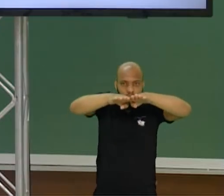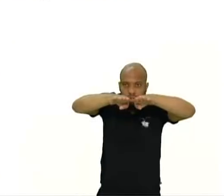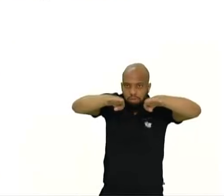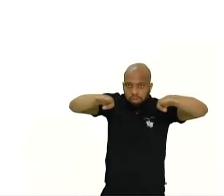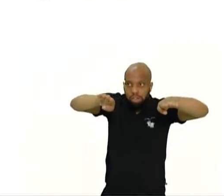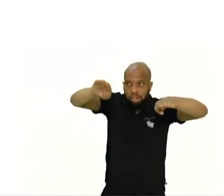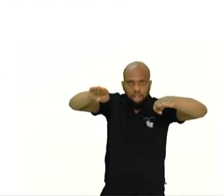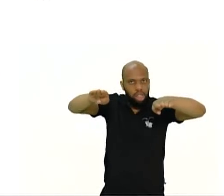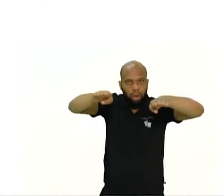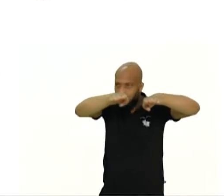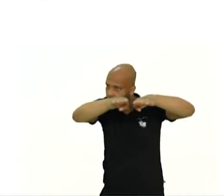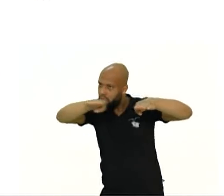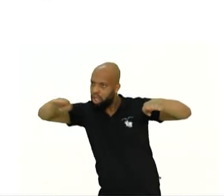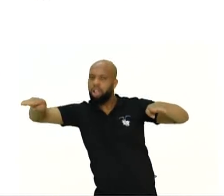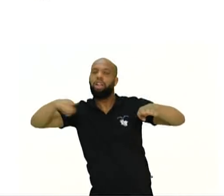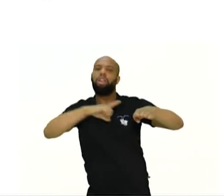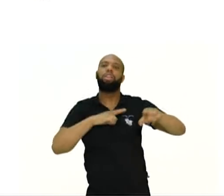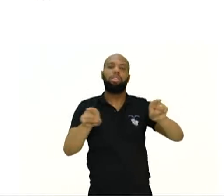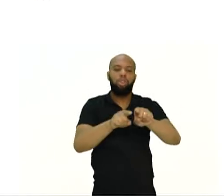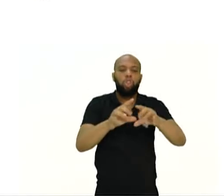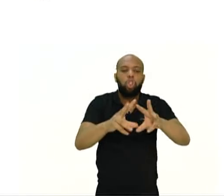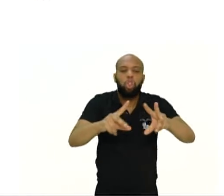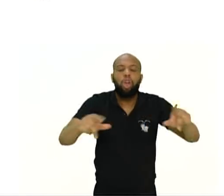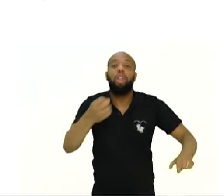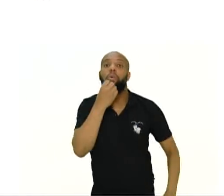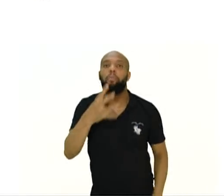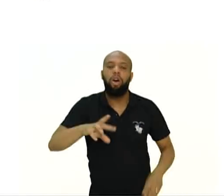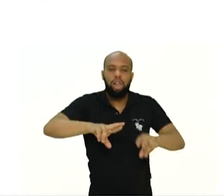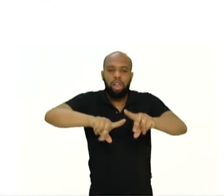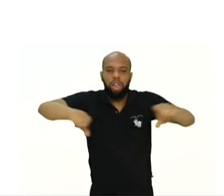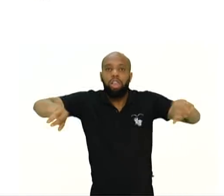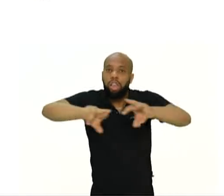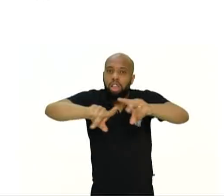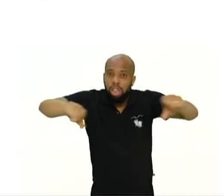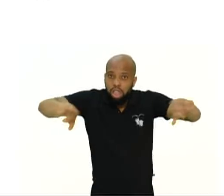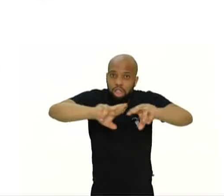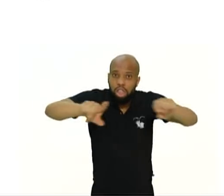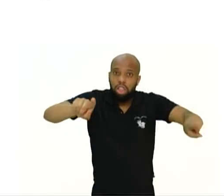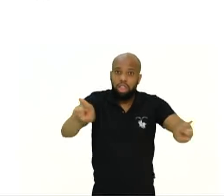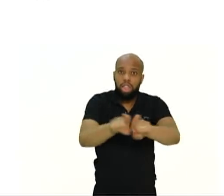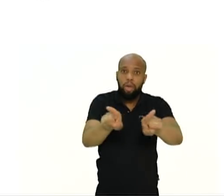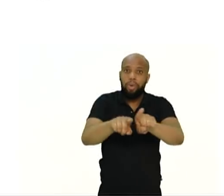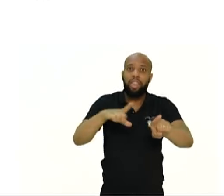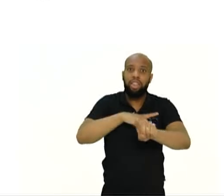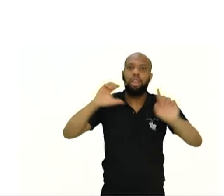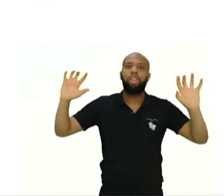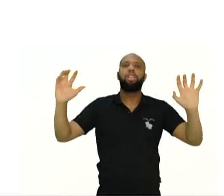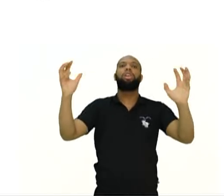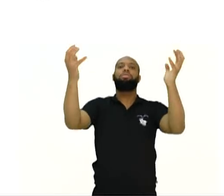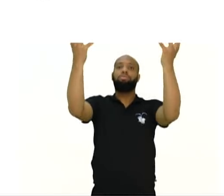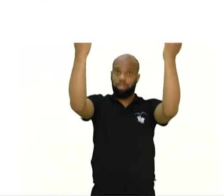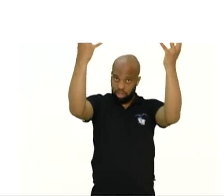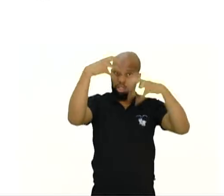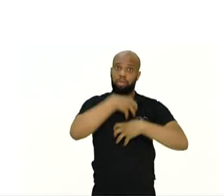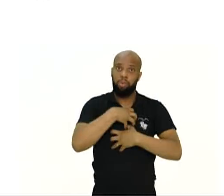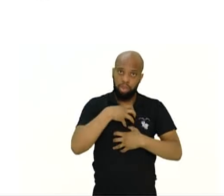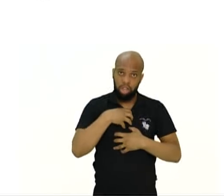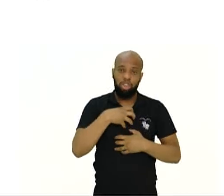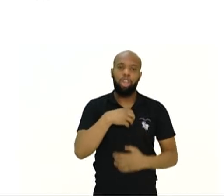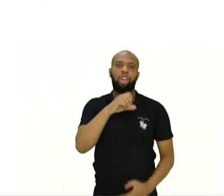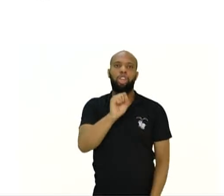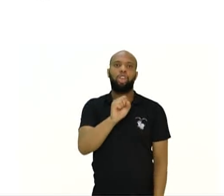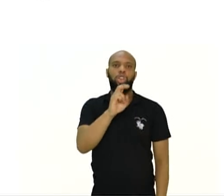tem solos férteis, uma planície onde o clima subtropical e temperado